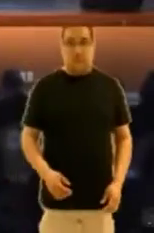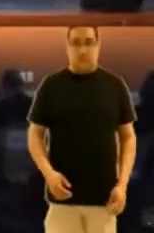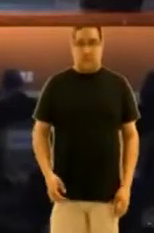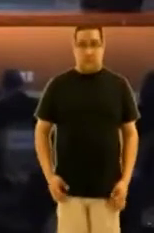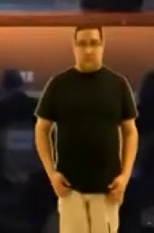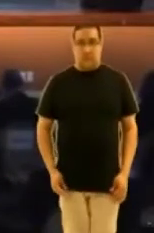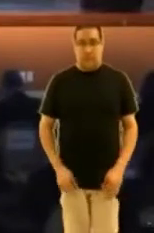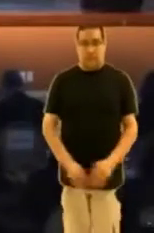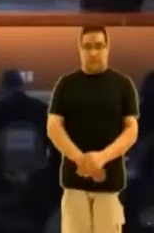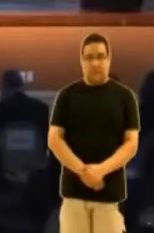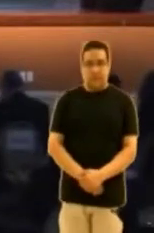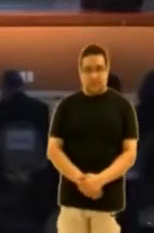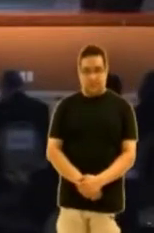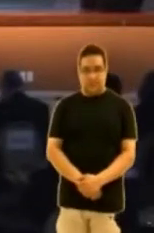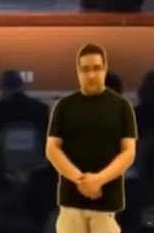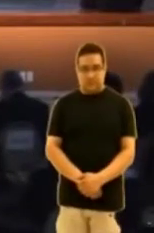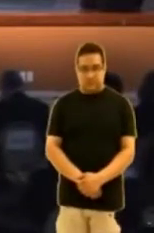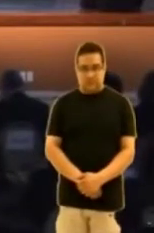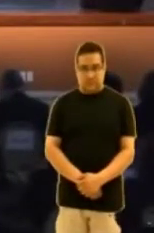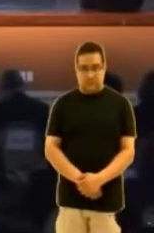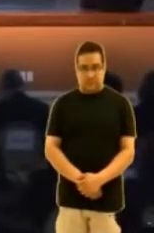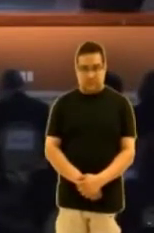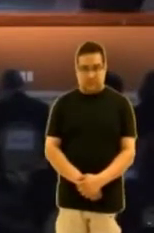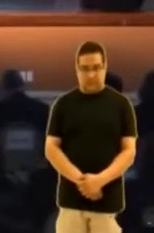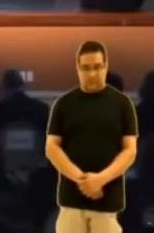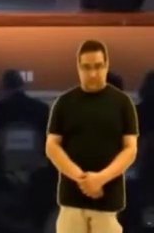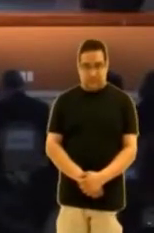Ok, a primeira palestra.